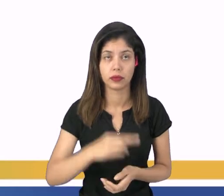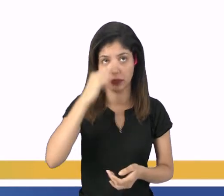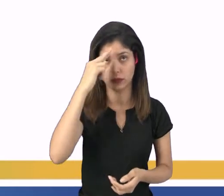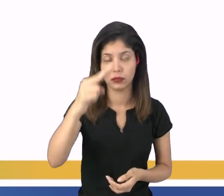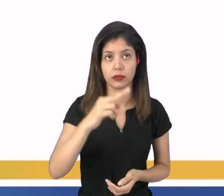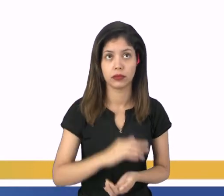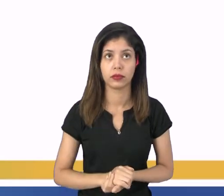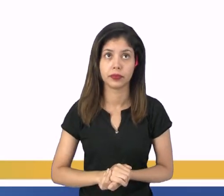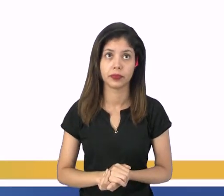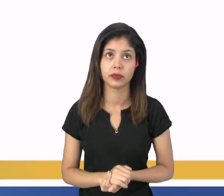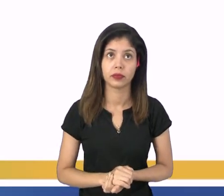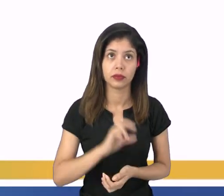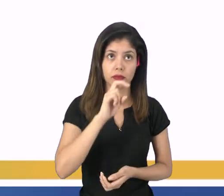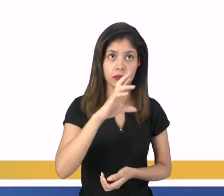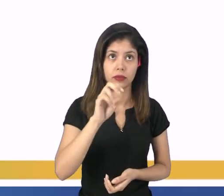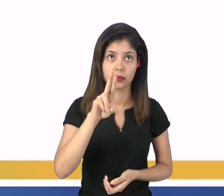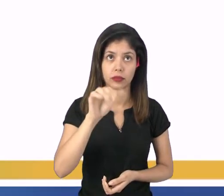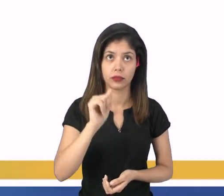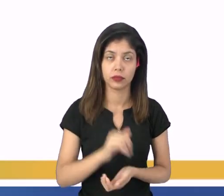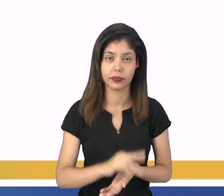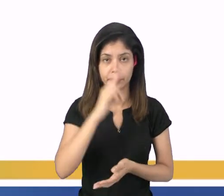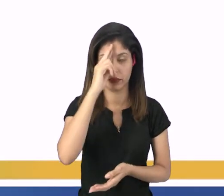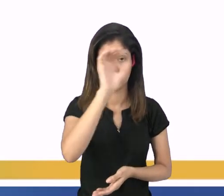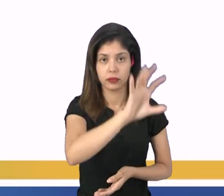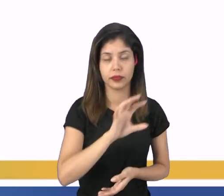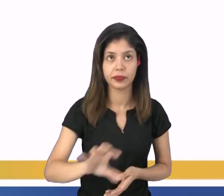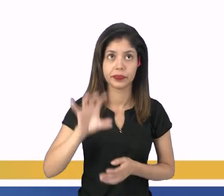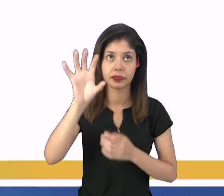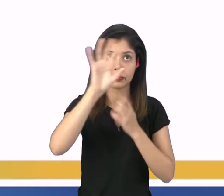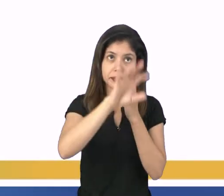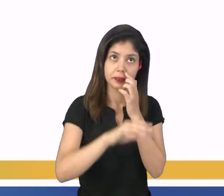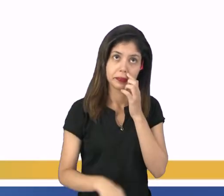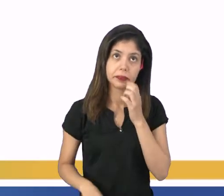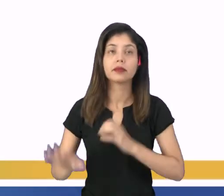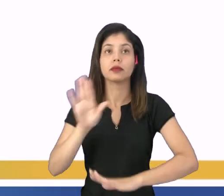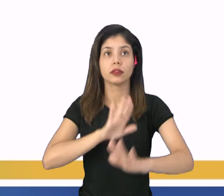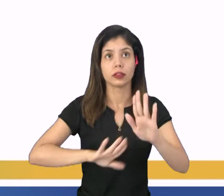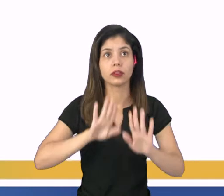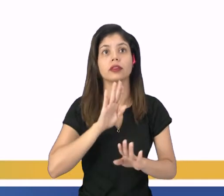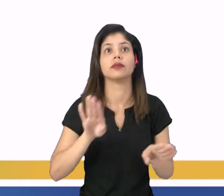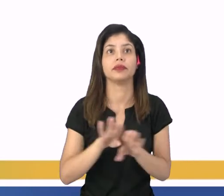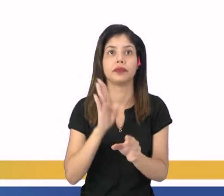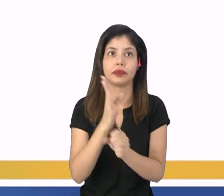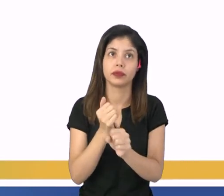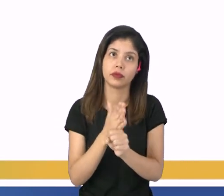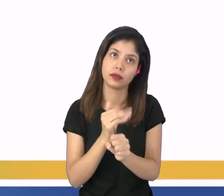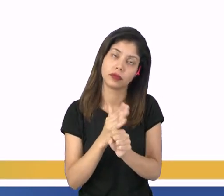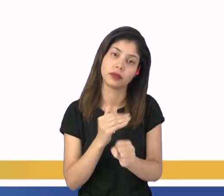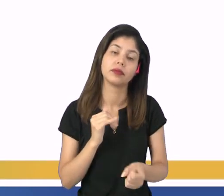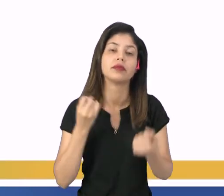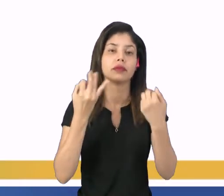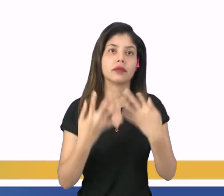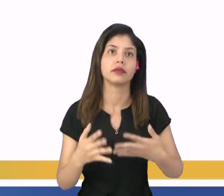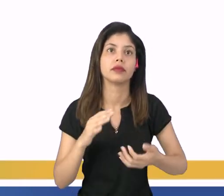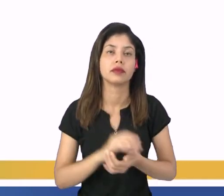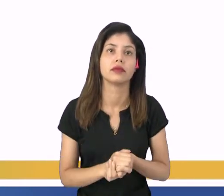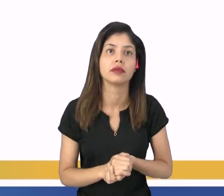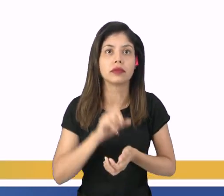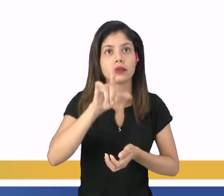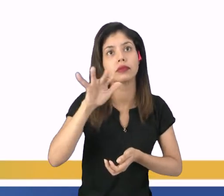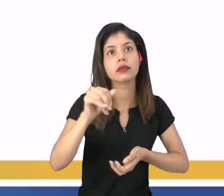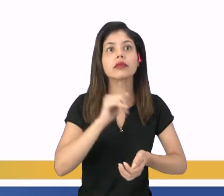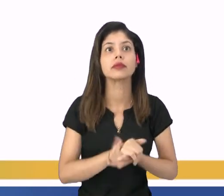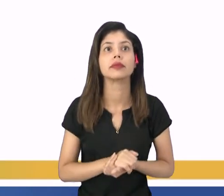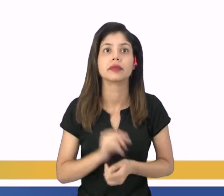comando de um curaca, né, que era um líder regional. Então, eles cultivavam vários tipos de batatas, como já foi citado, criavam lhamas,